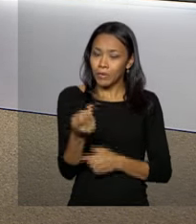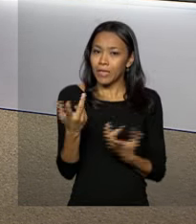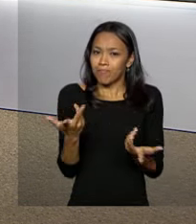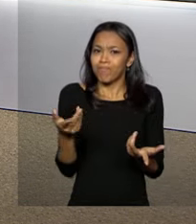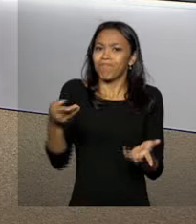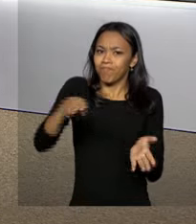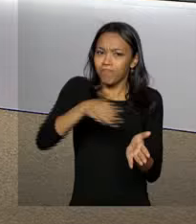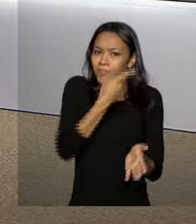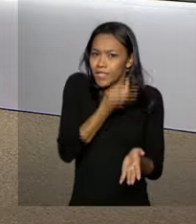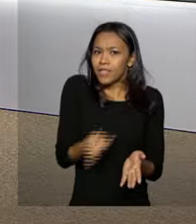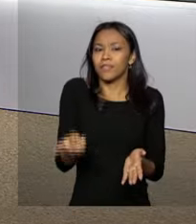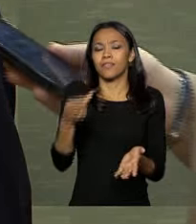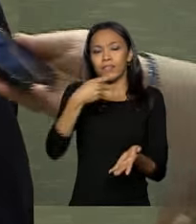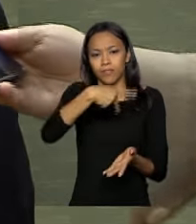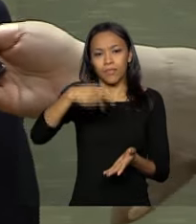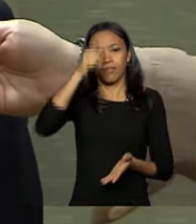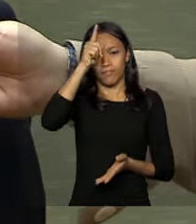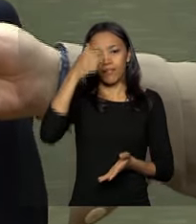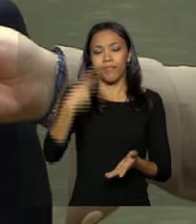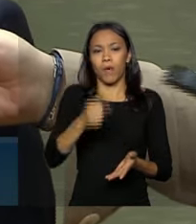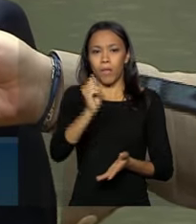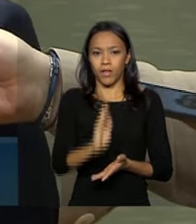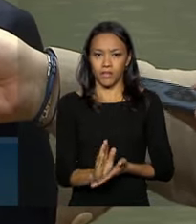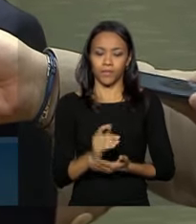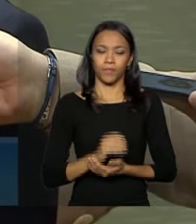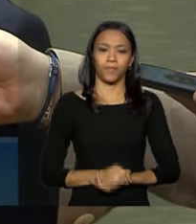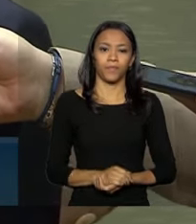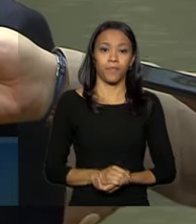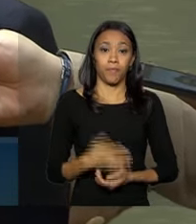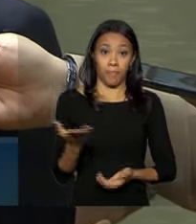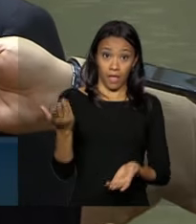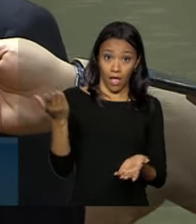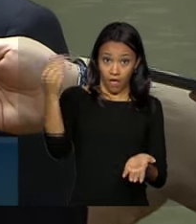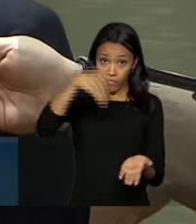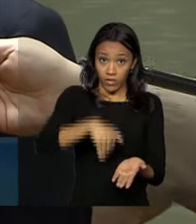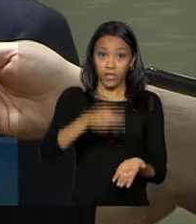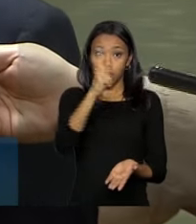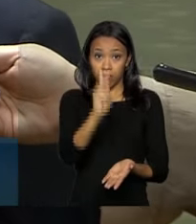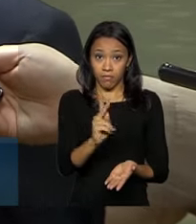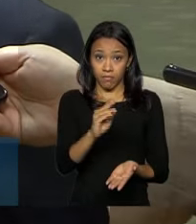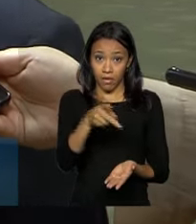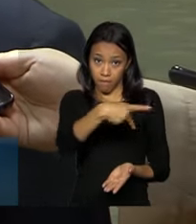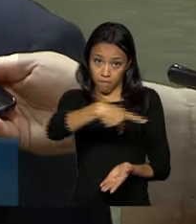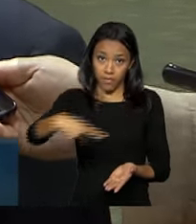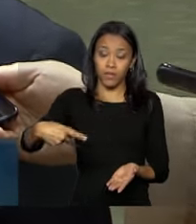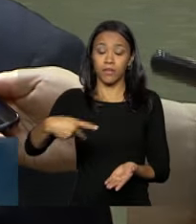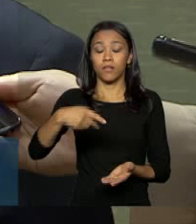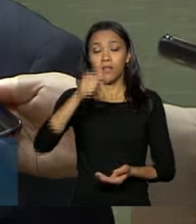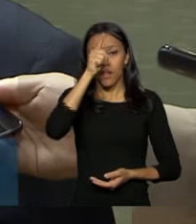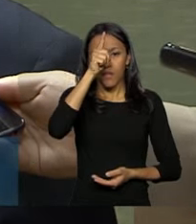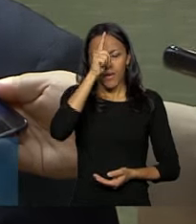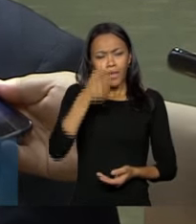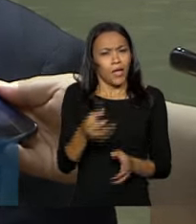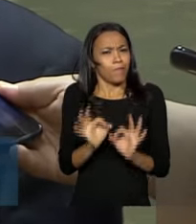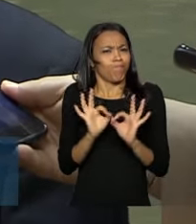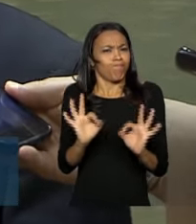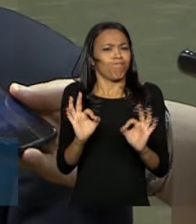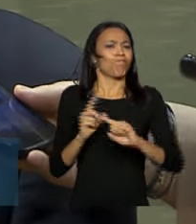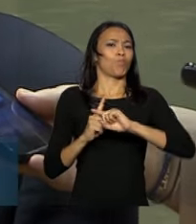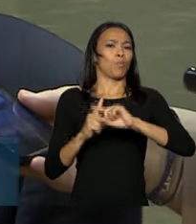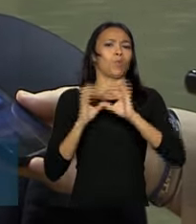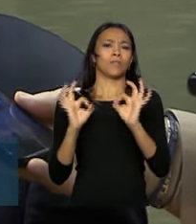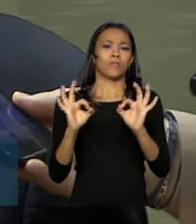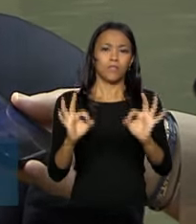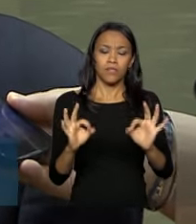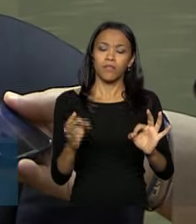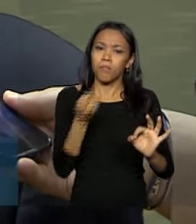ao Brasil. A expectativa é muito positiva. Essa é uma oportunidade muito importante para nós